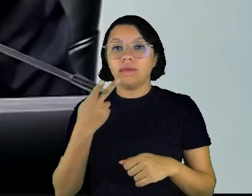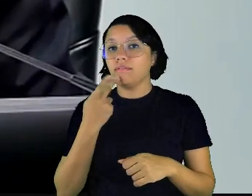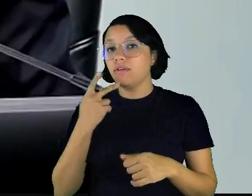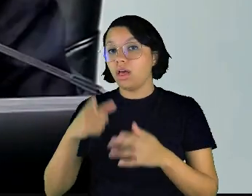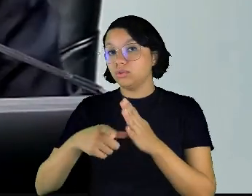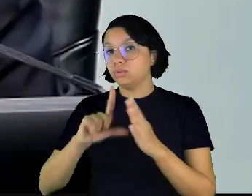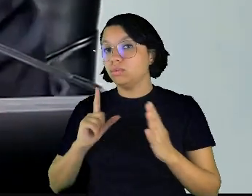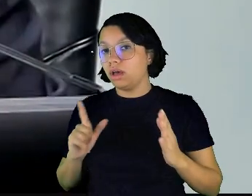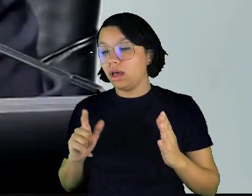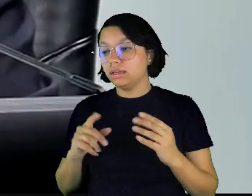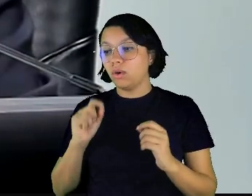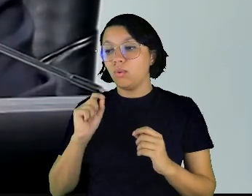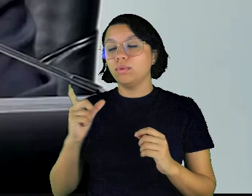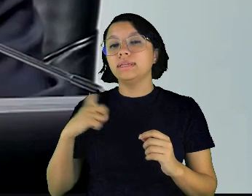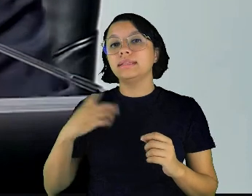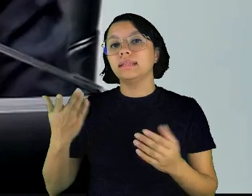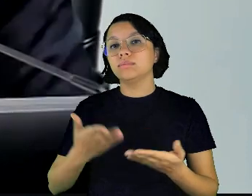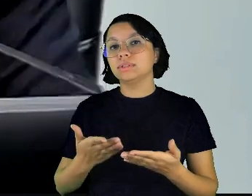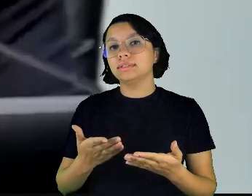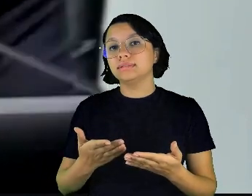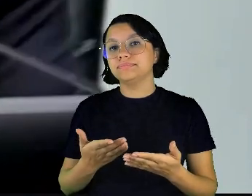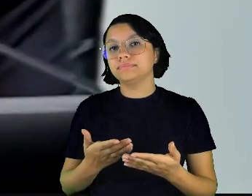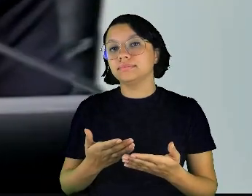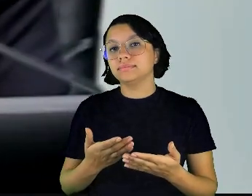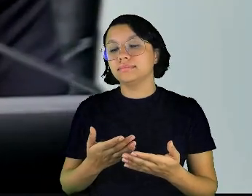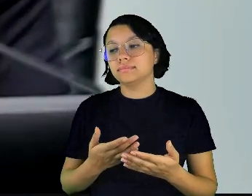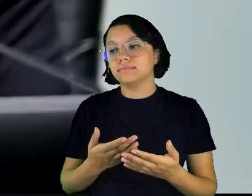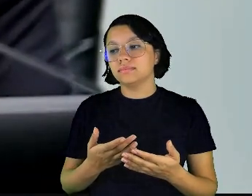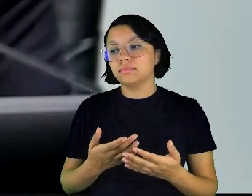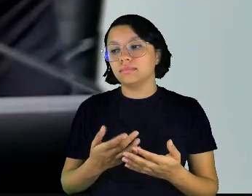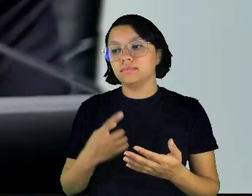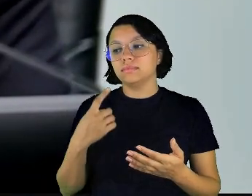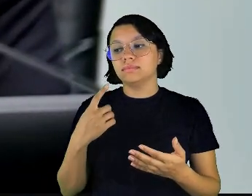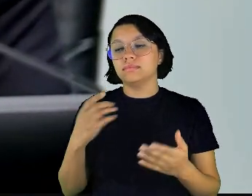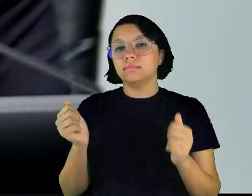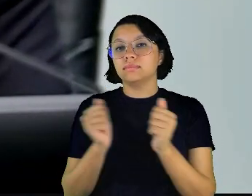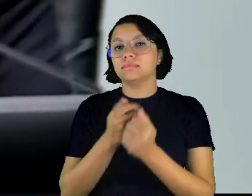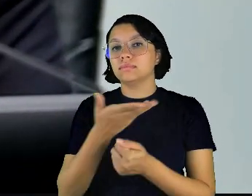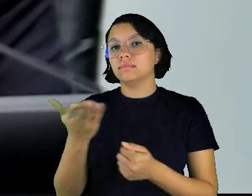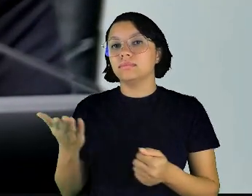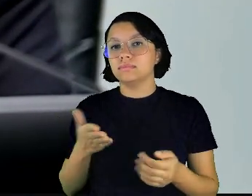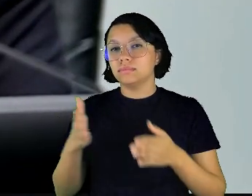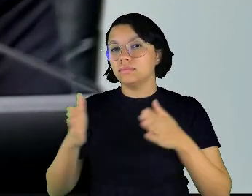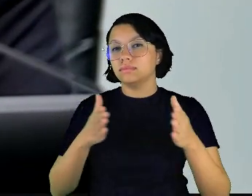que nós temos é o seguinte, com essa situação,